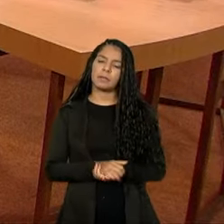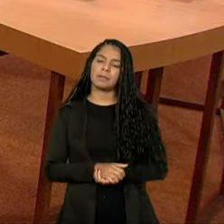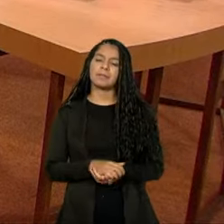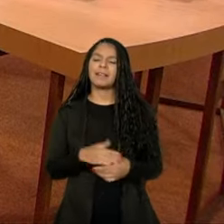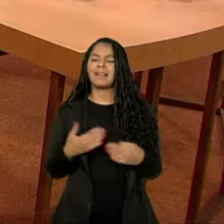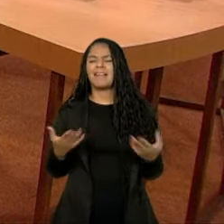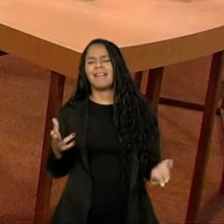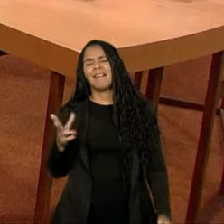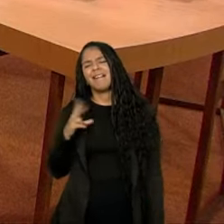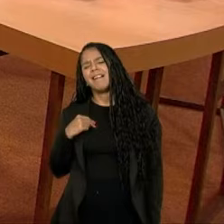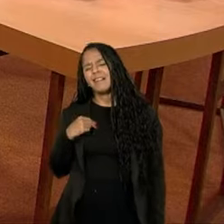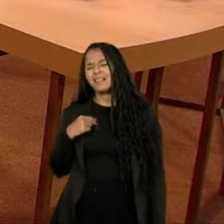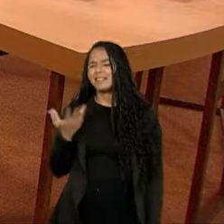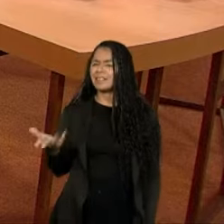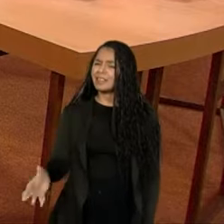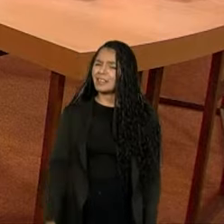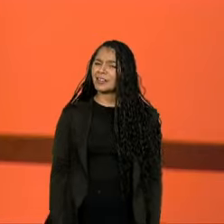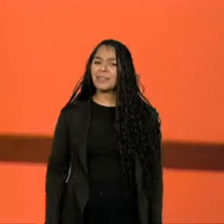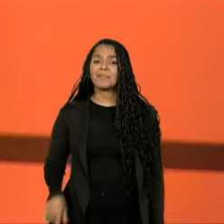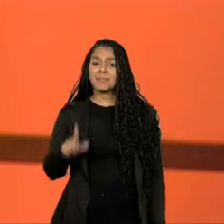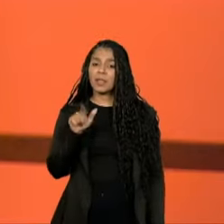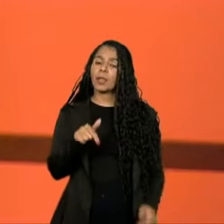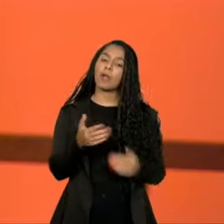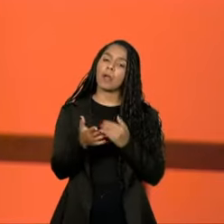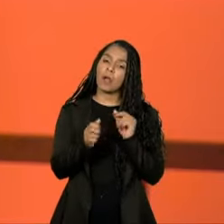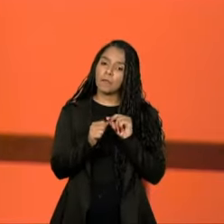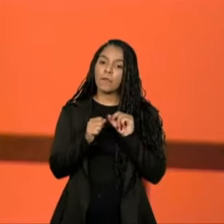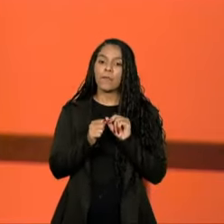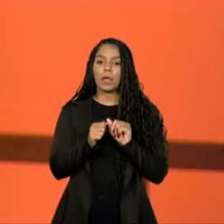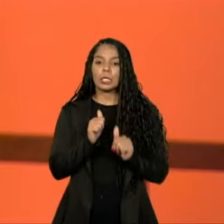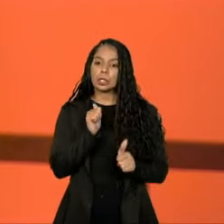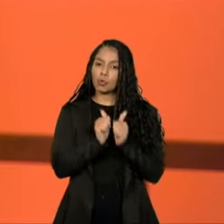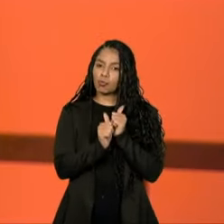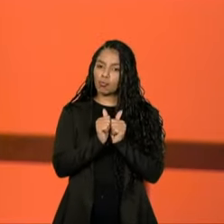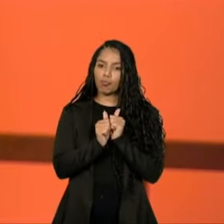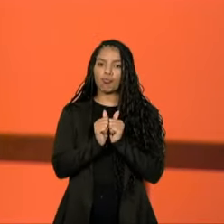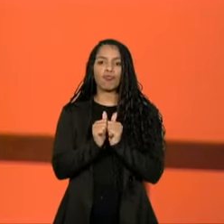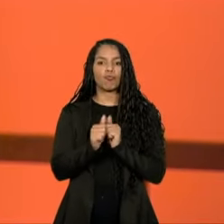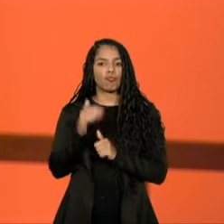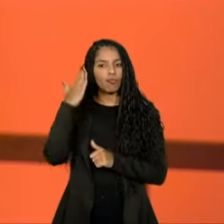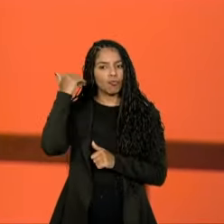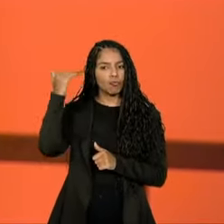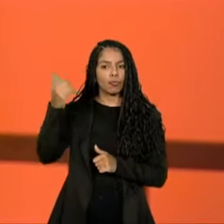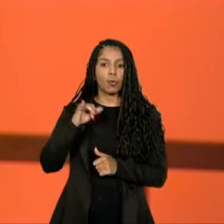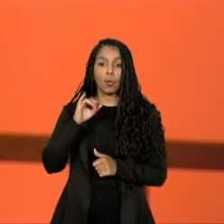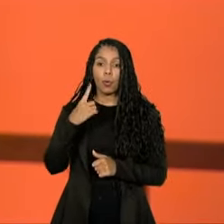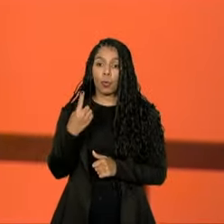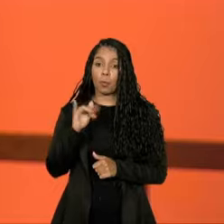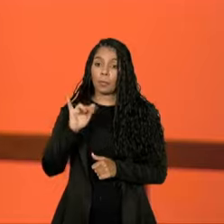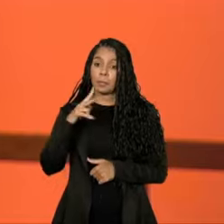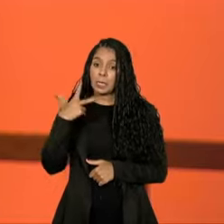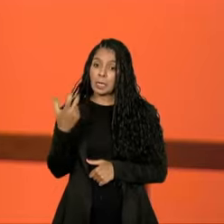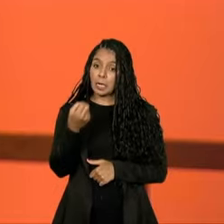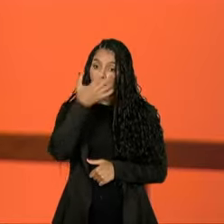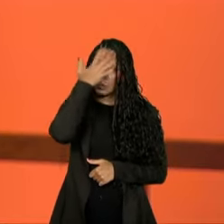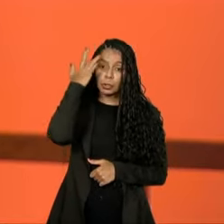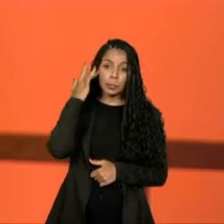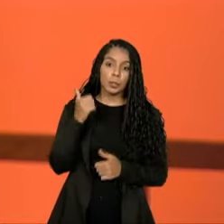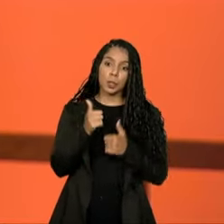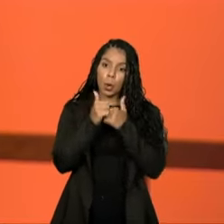Ai, gente. Aí começou. Aí eu fui fazer um jogo grande, que tinha o YouTube ali, 1 milhão de pessoas